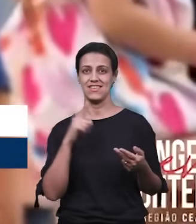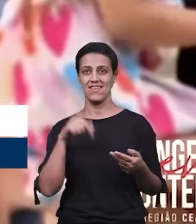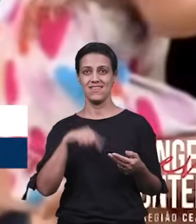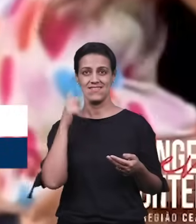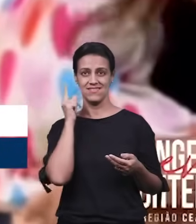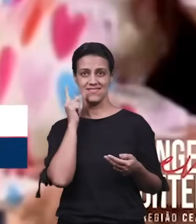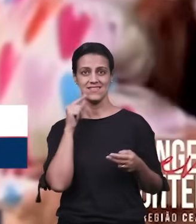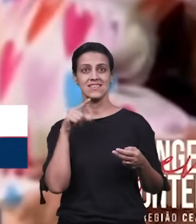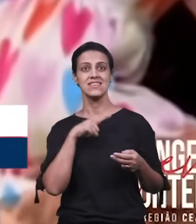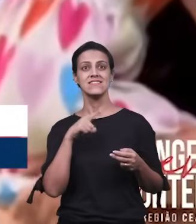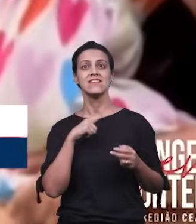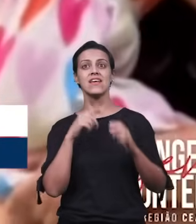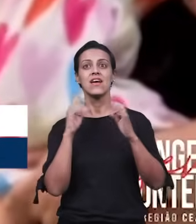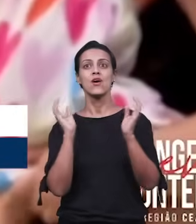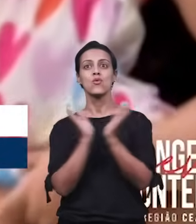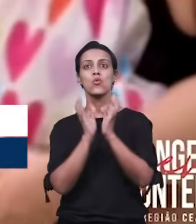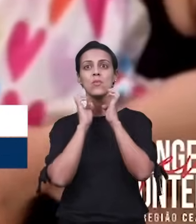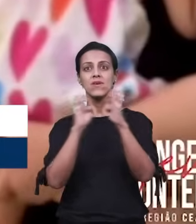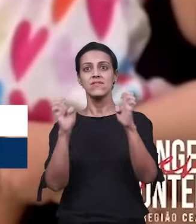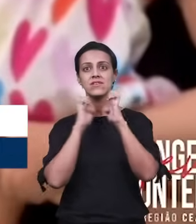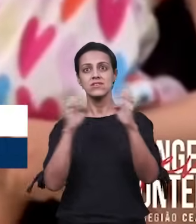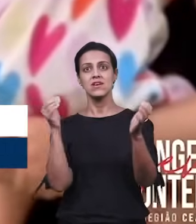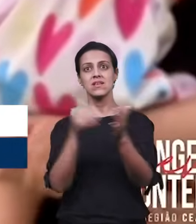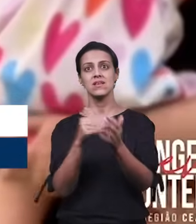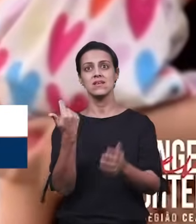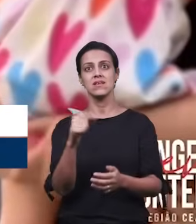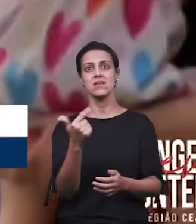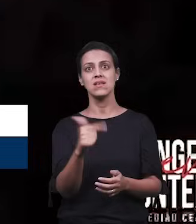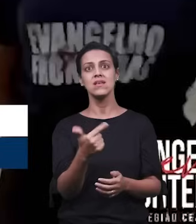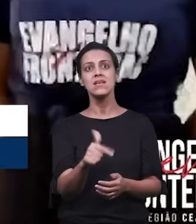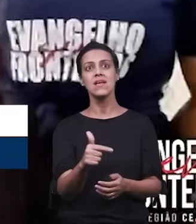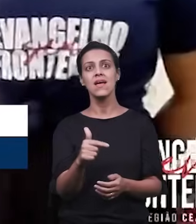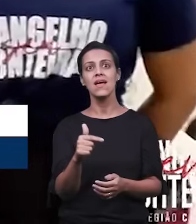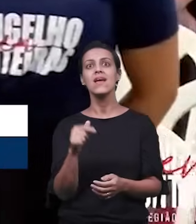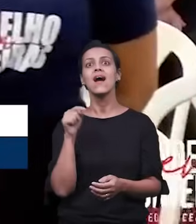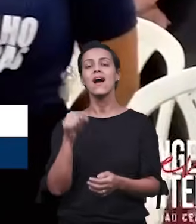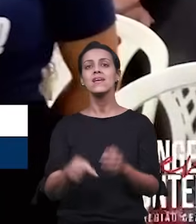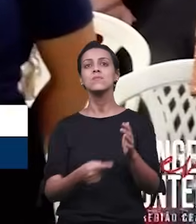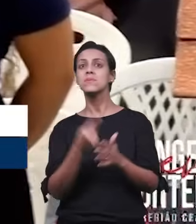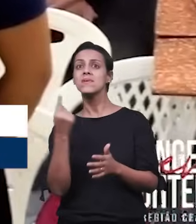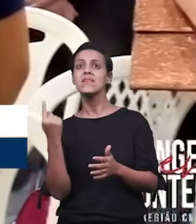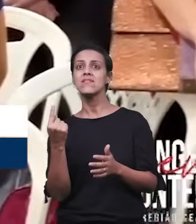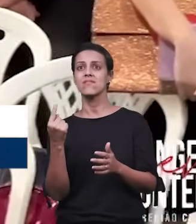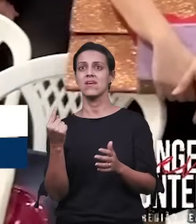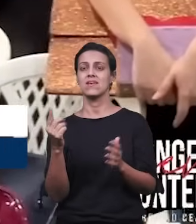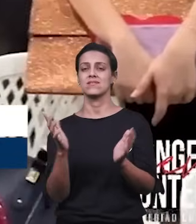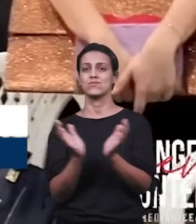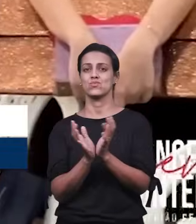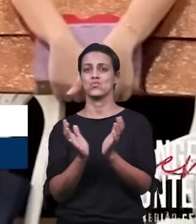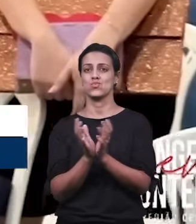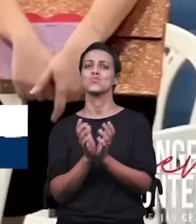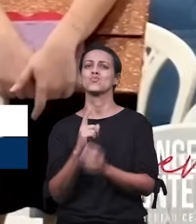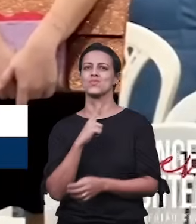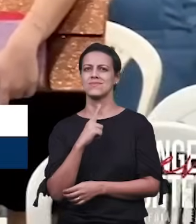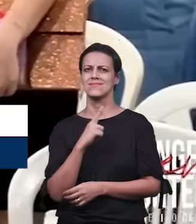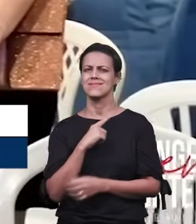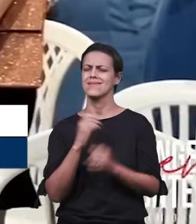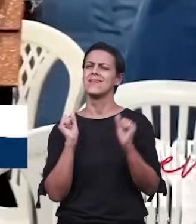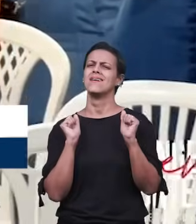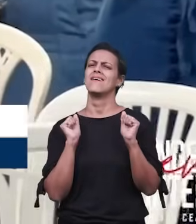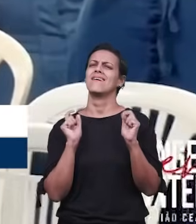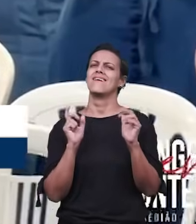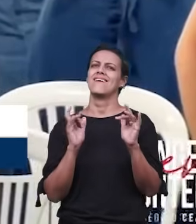Jardim Iracema, no Polo Aldeota. Irmãos, que bênção maravilhosa. Visitantes, pessoas